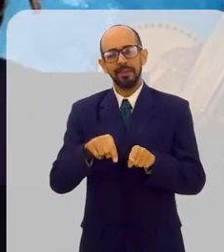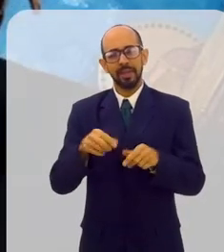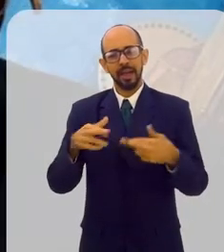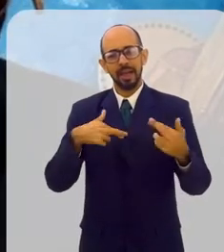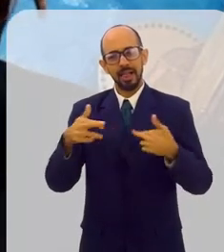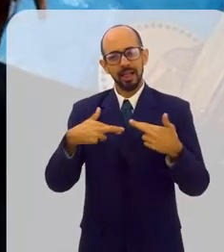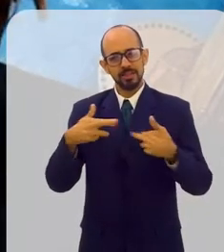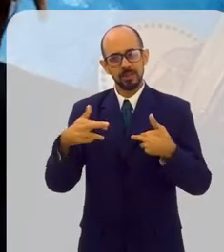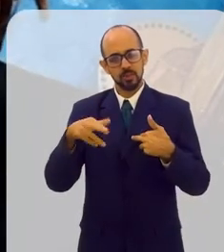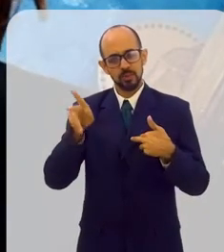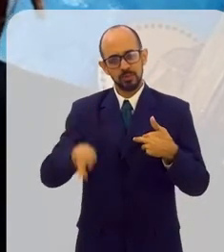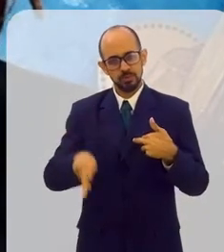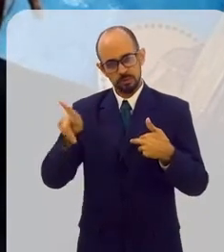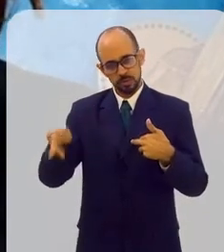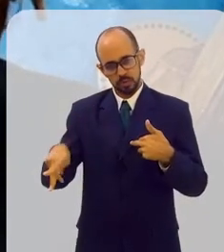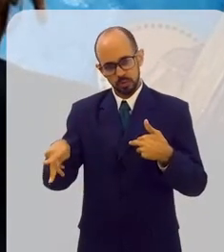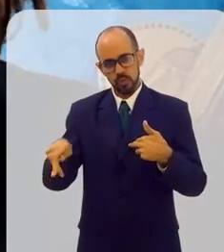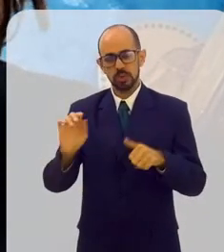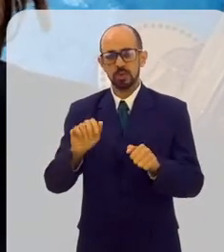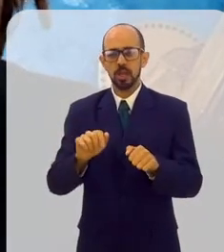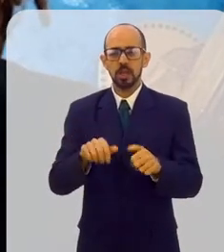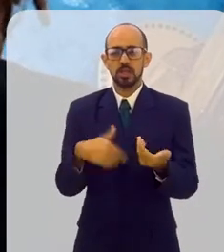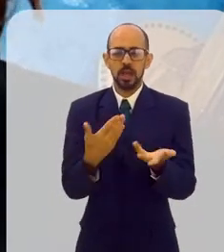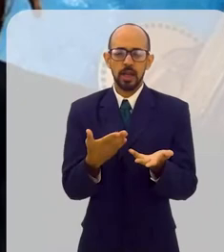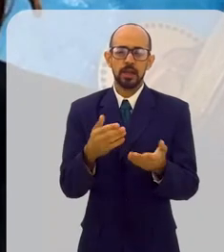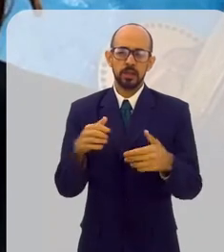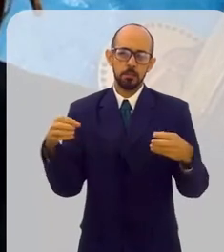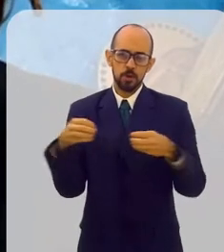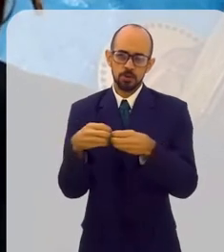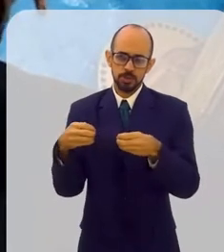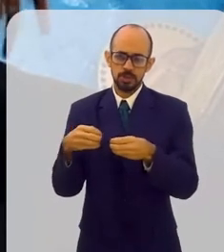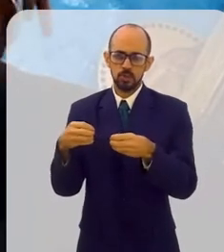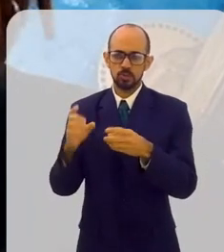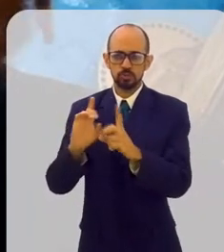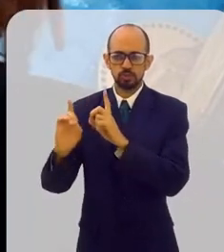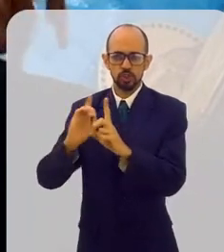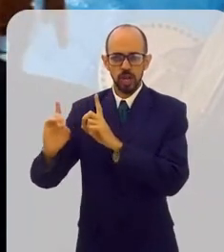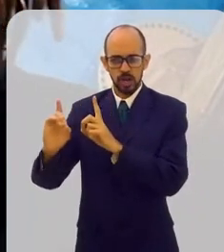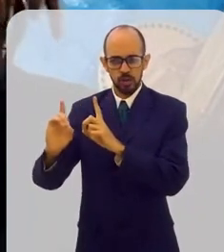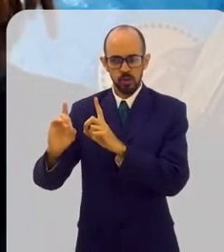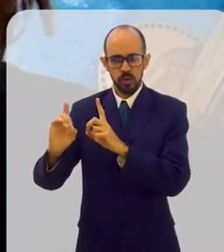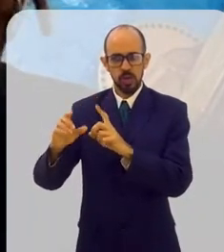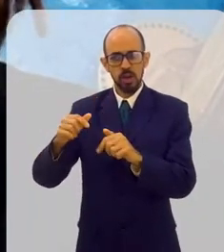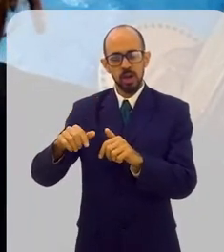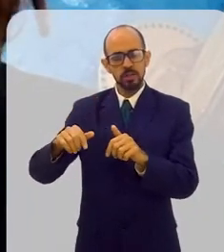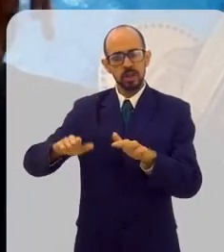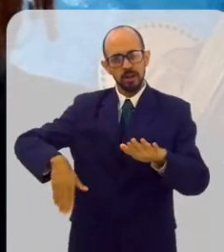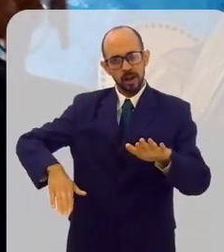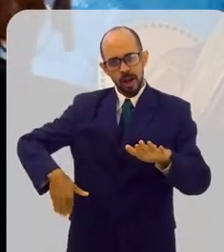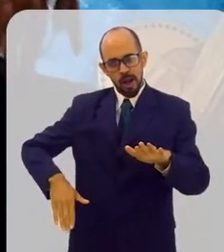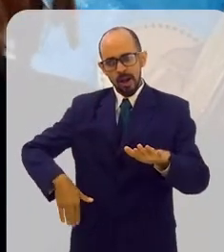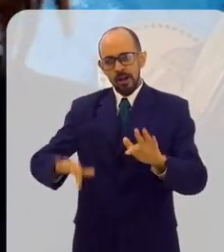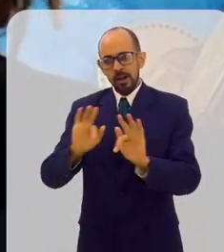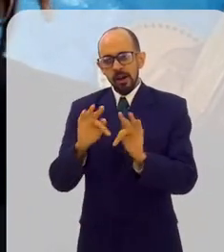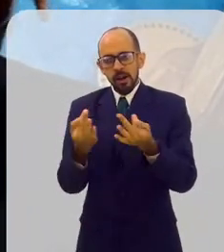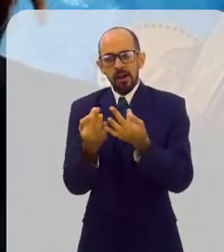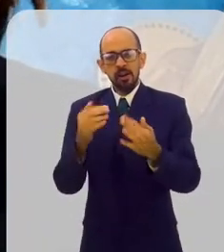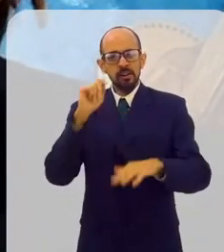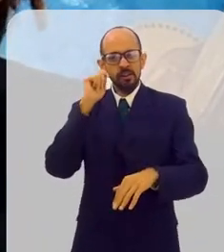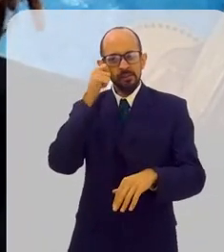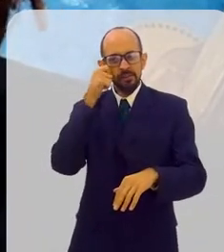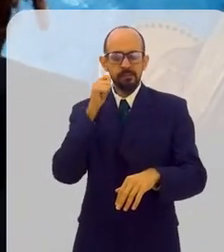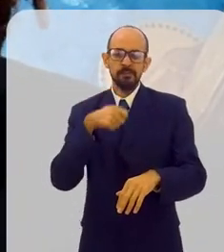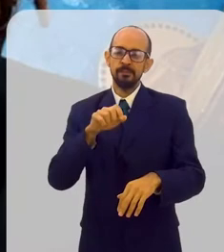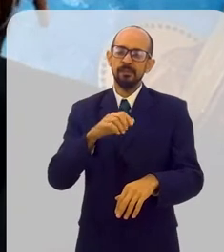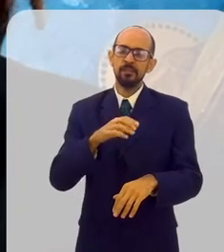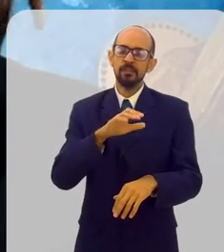pessoas, assim, né? De entender que as pessoas, na aproximação, no diálogo. Eu tô falando, tipo, de ir numa praia e sentar com uma família preta